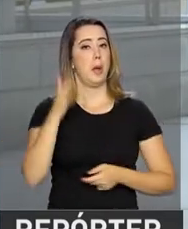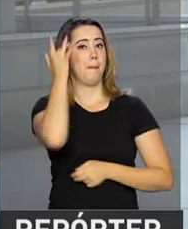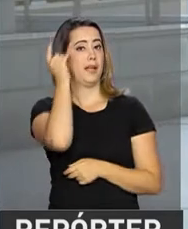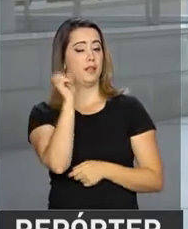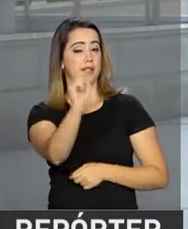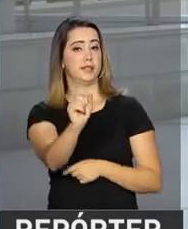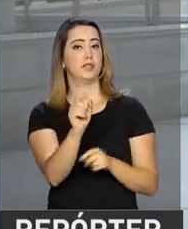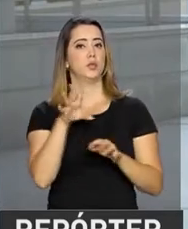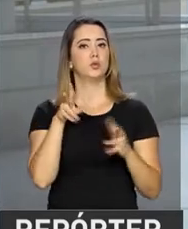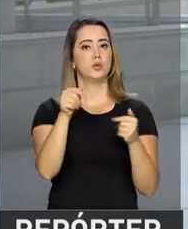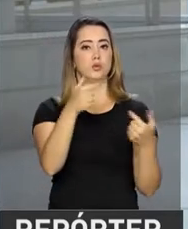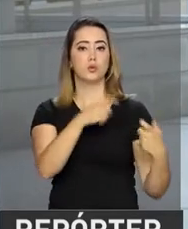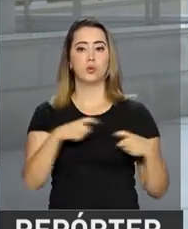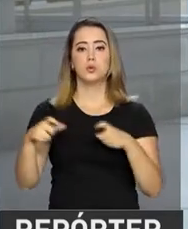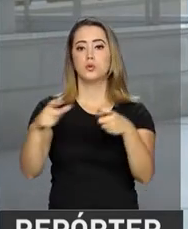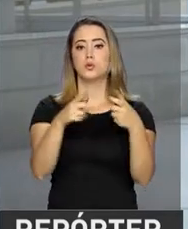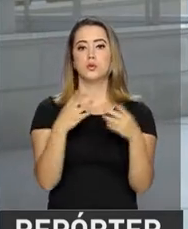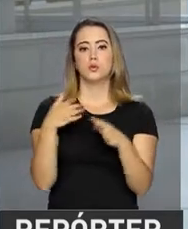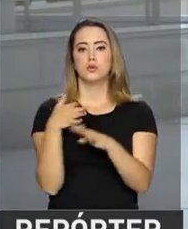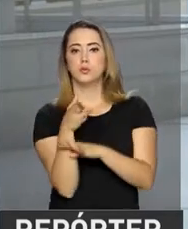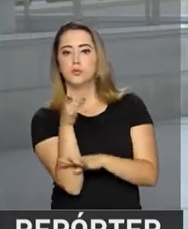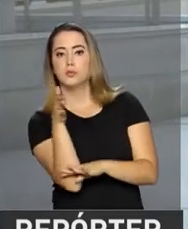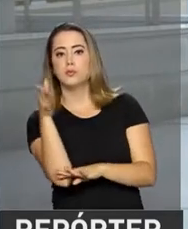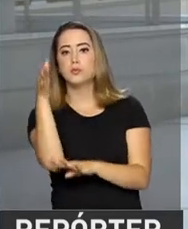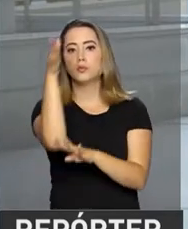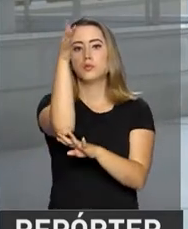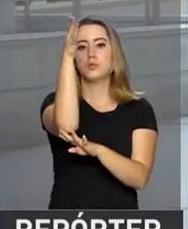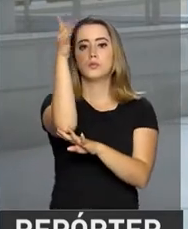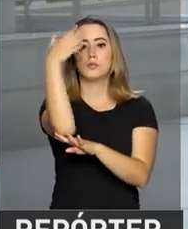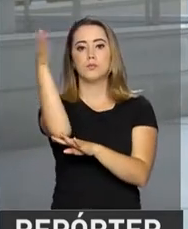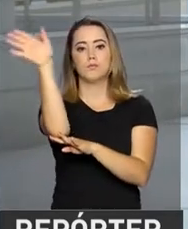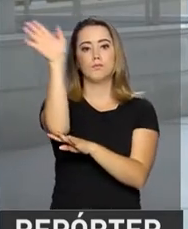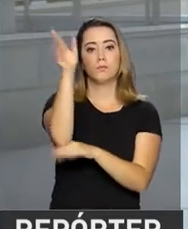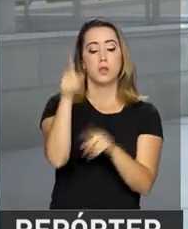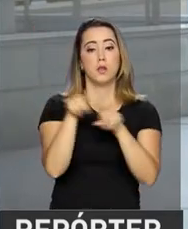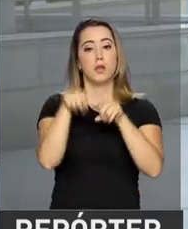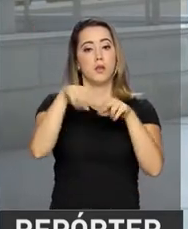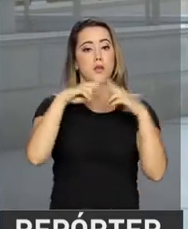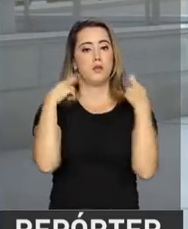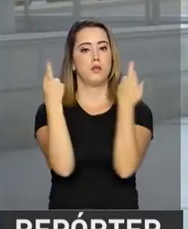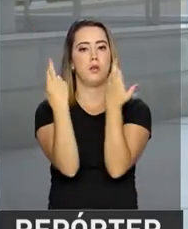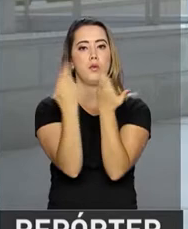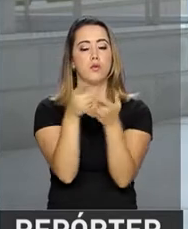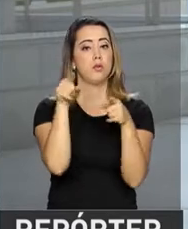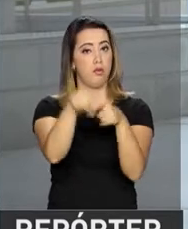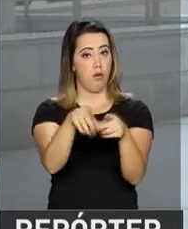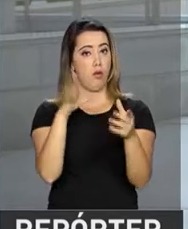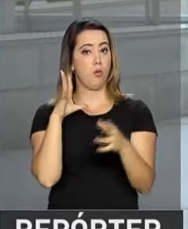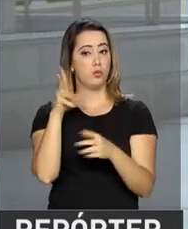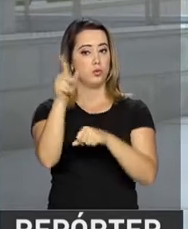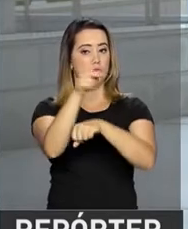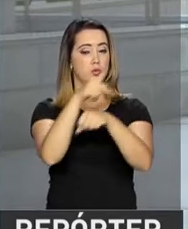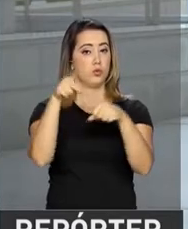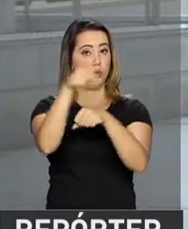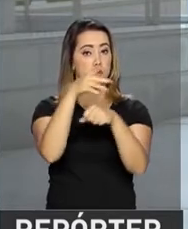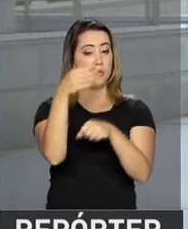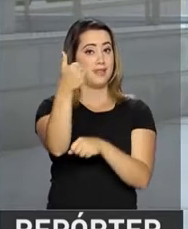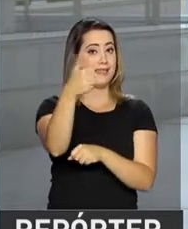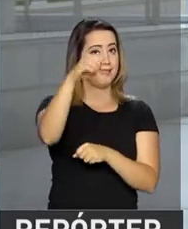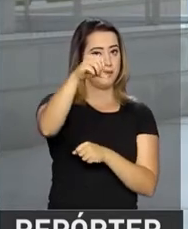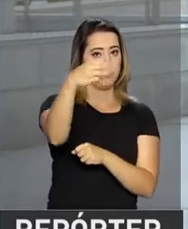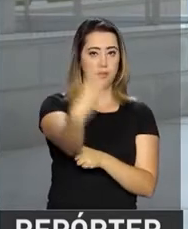amanhã todos esses maços vazios estarão prontos para reunião com as bandeiras de todos os 193